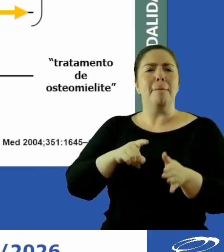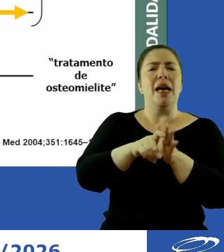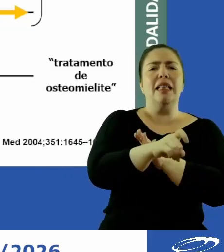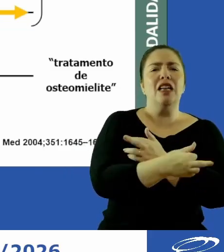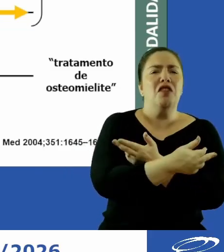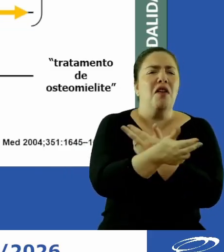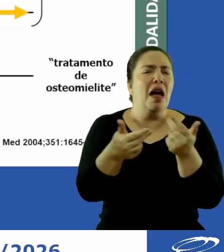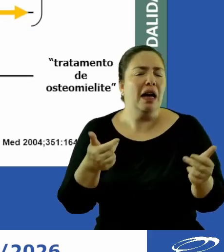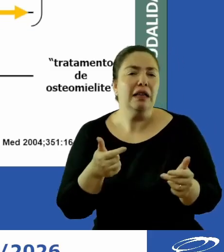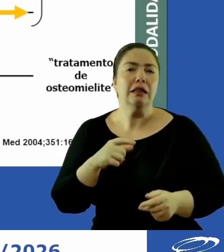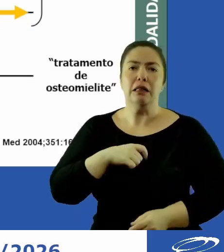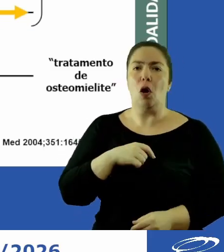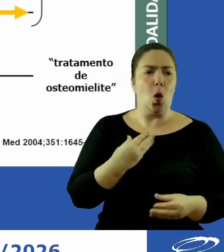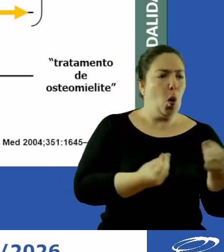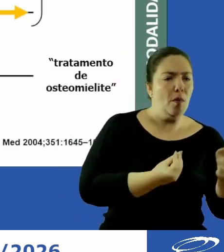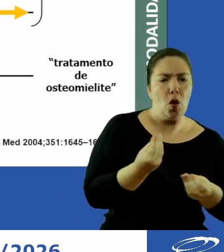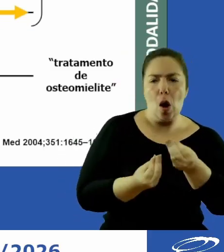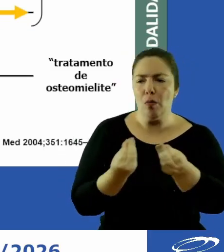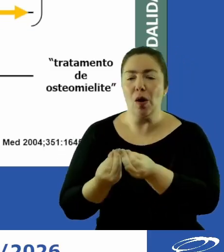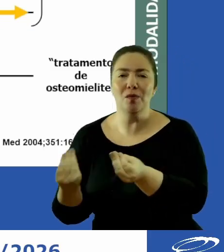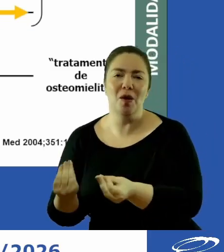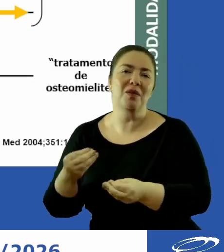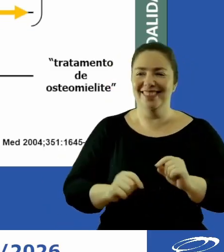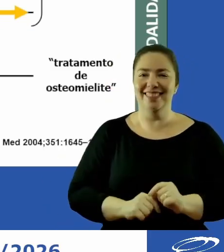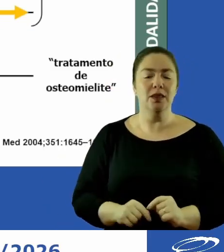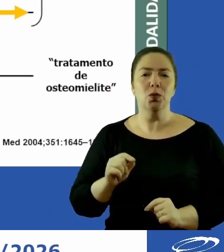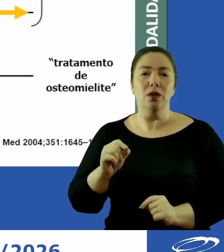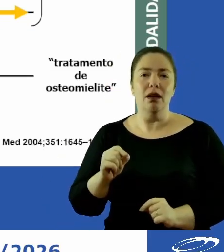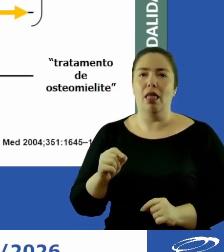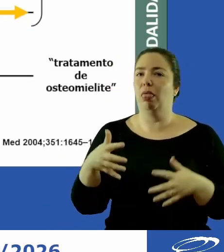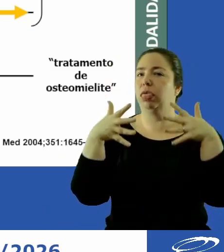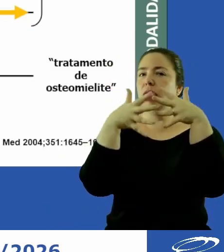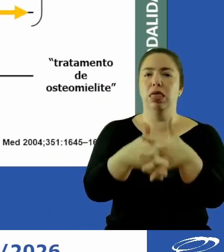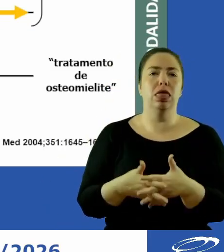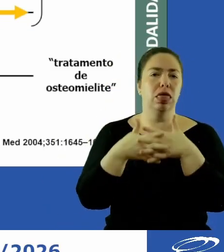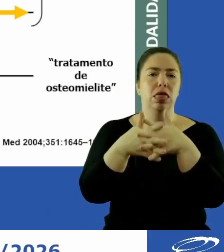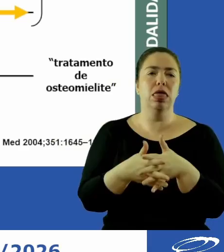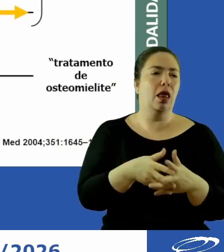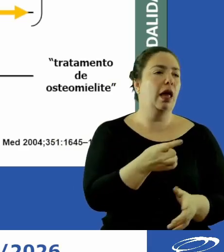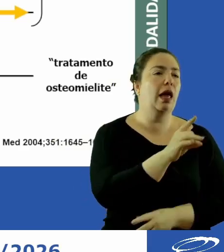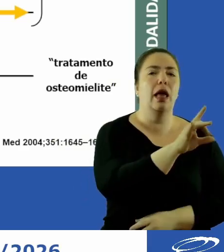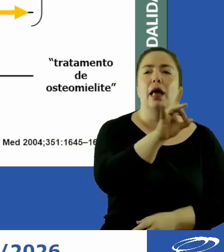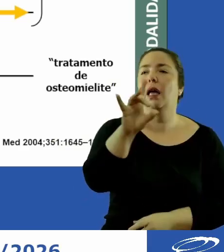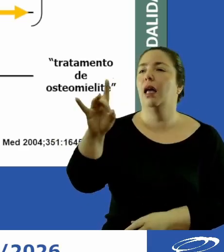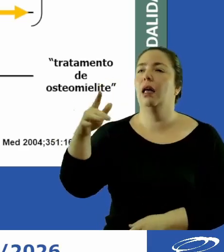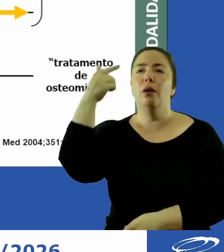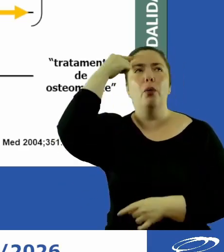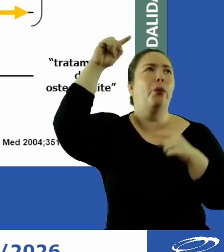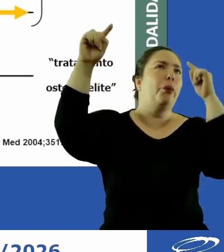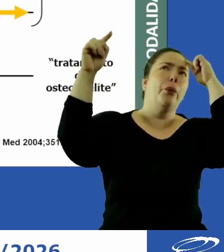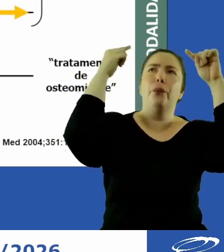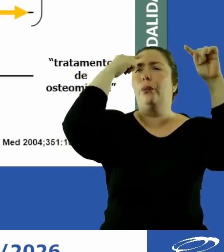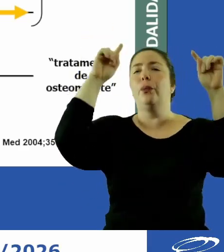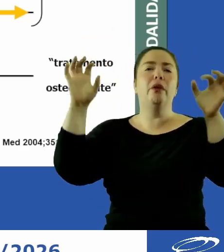também estabeleceu uma forma de tratamento. Isto não existia. Cada um fazia o que queria. No começo dos anos 2000,